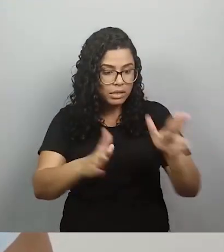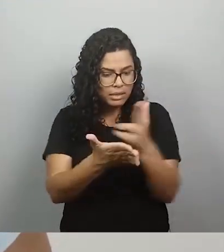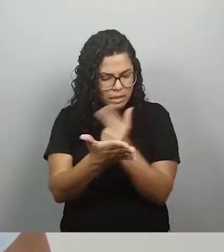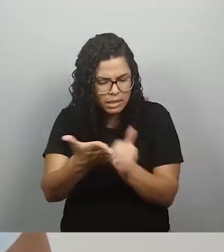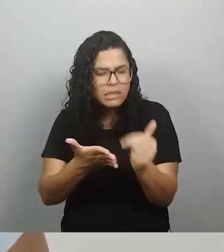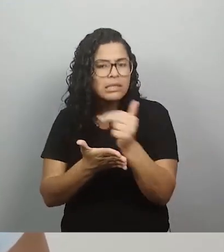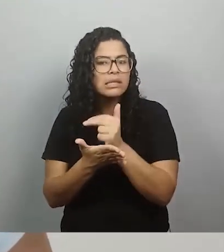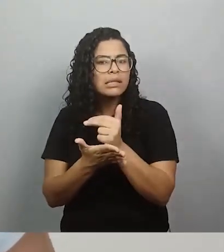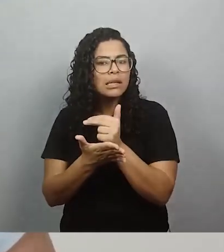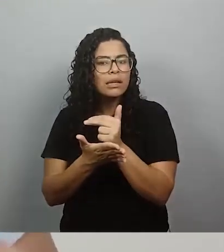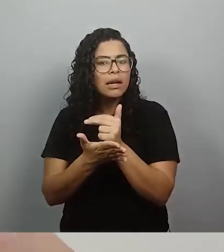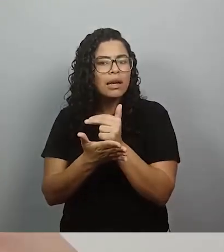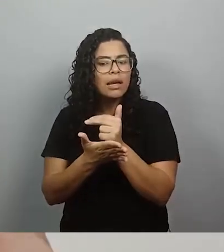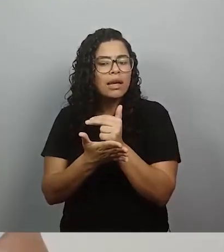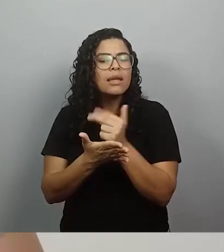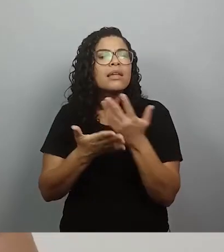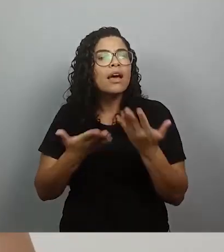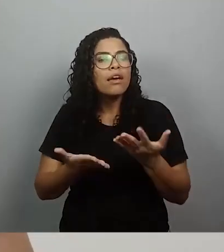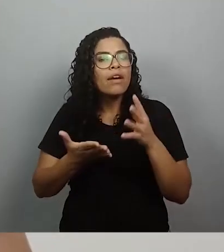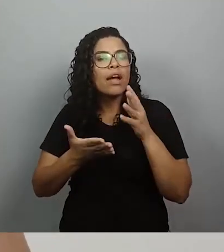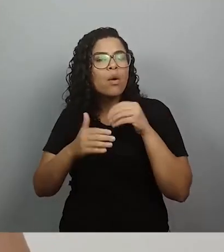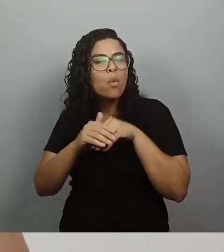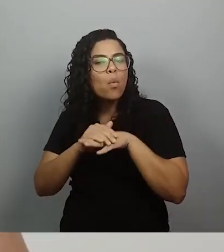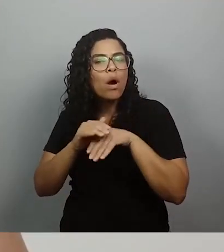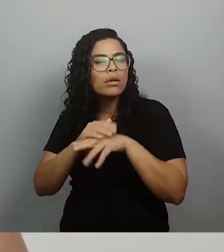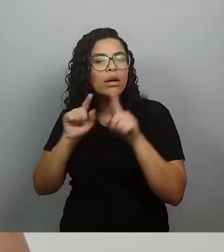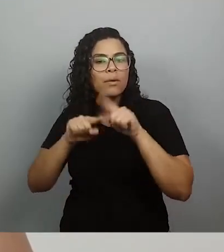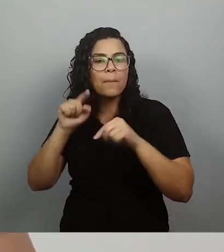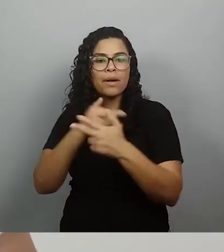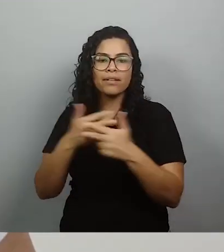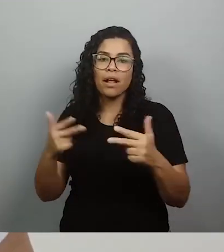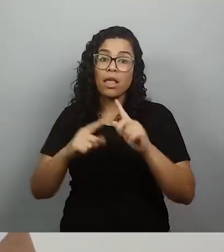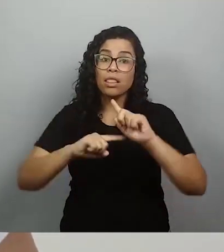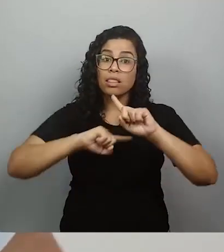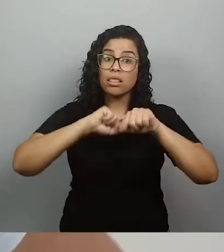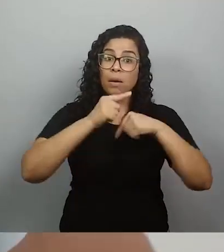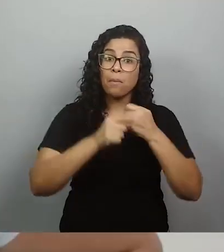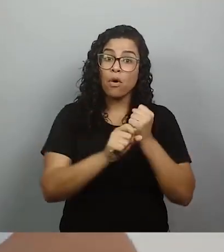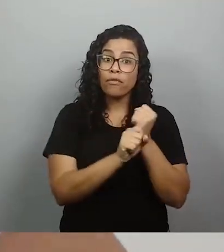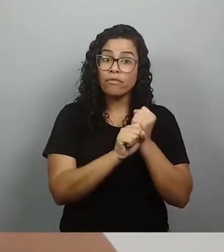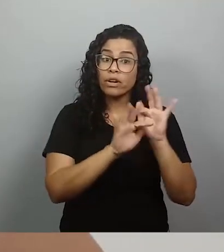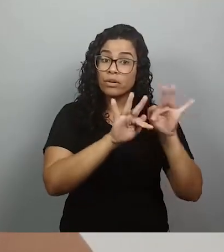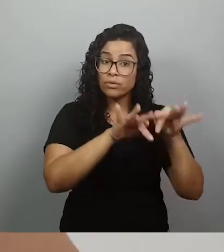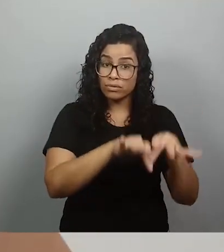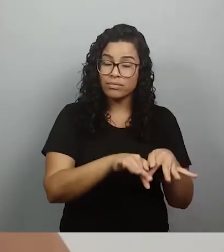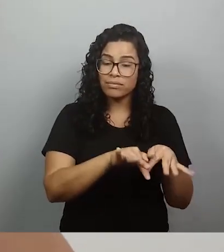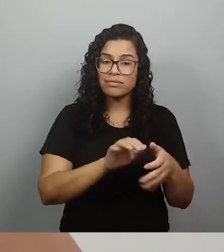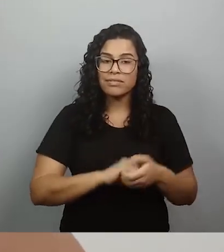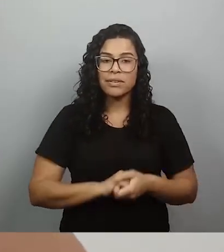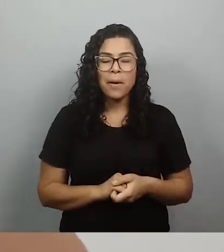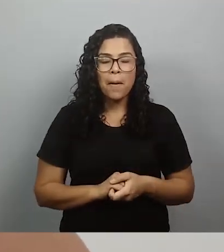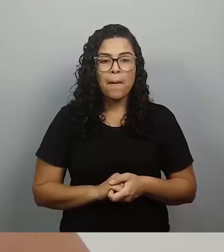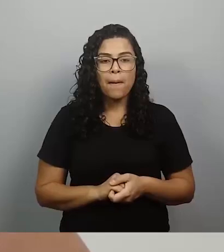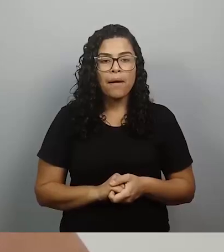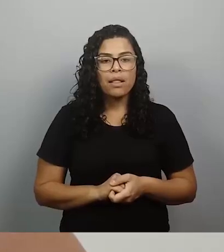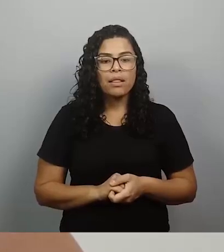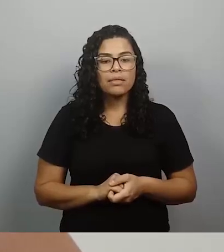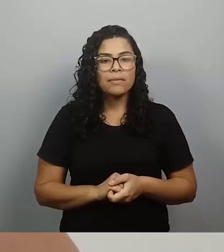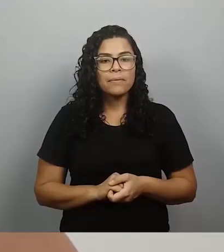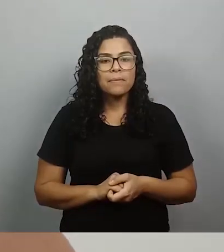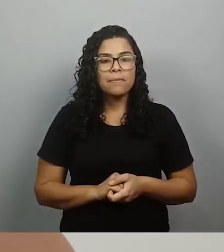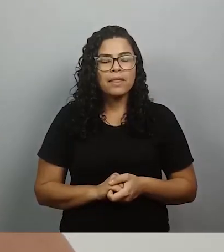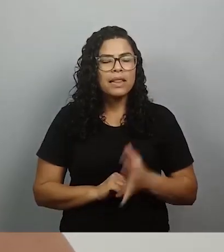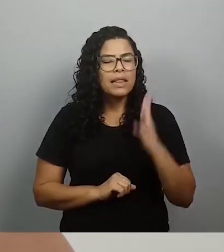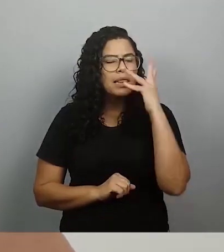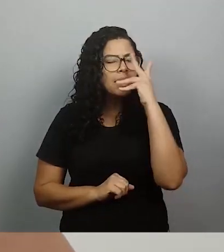ilustram a história e você vai guardando esse material. No final do ano, sabe o que vocês terão? Um belíssimo livro